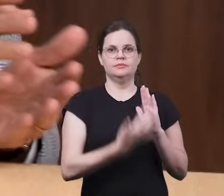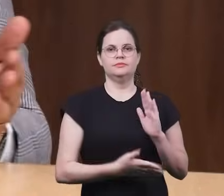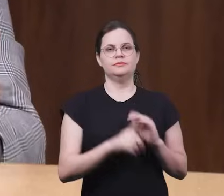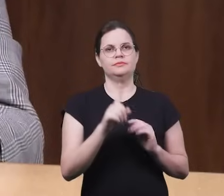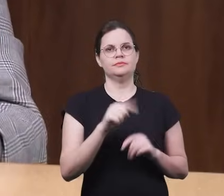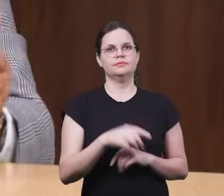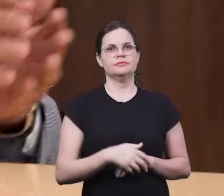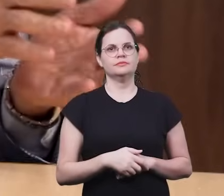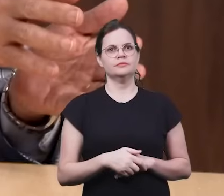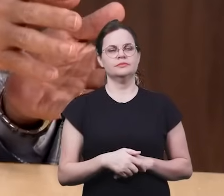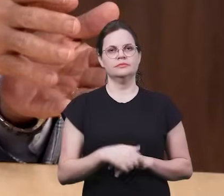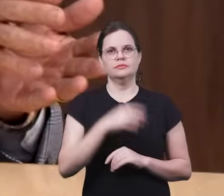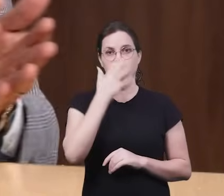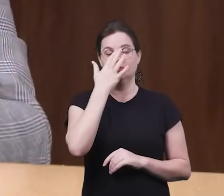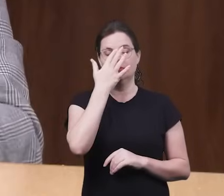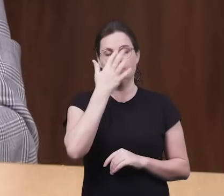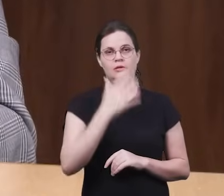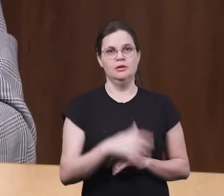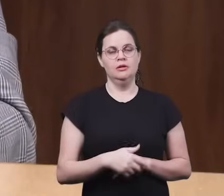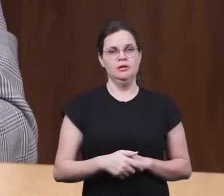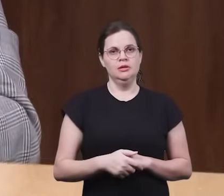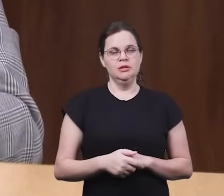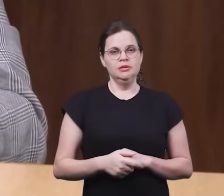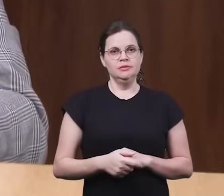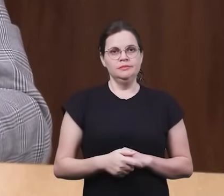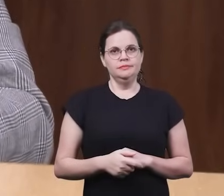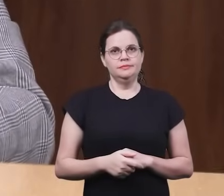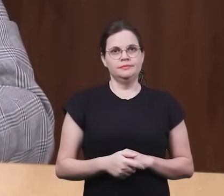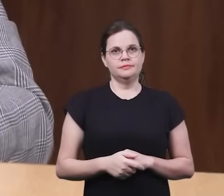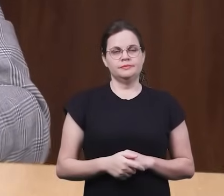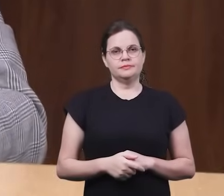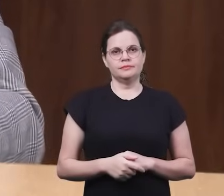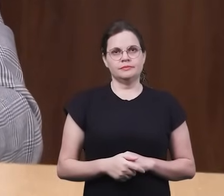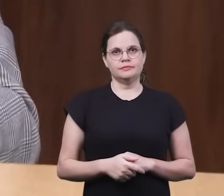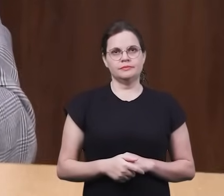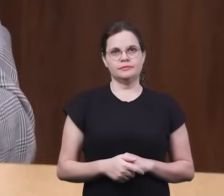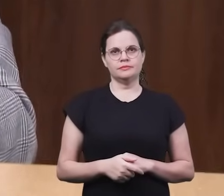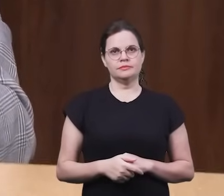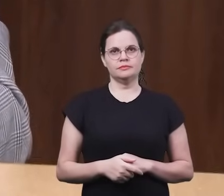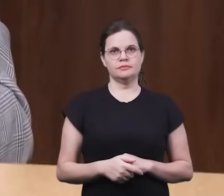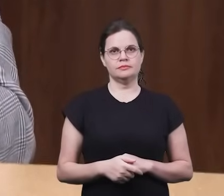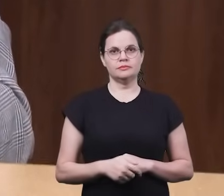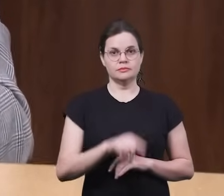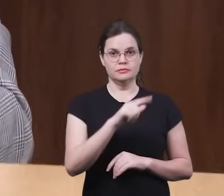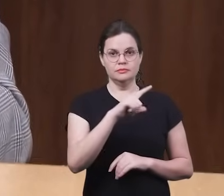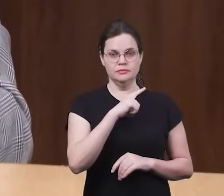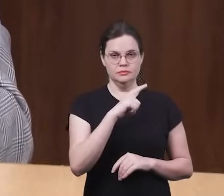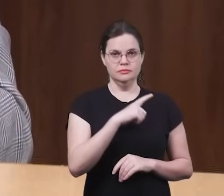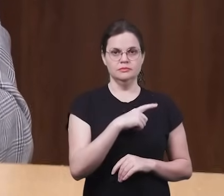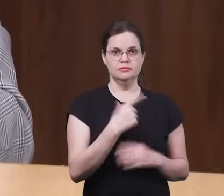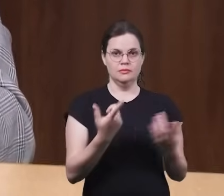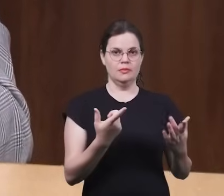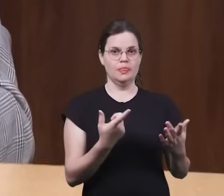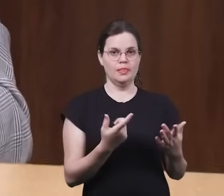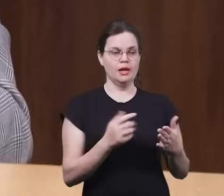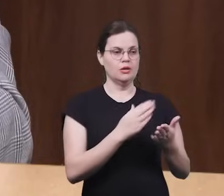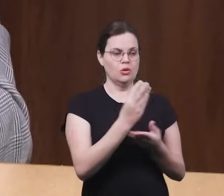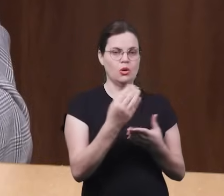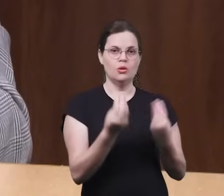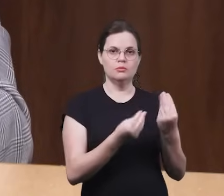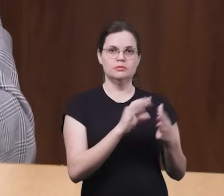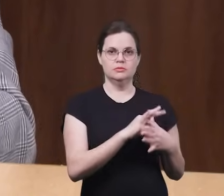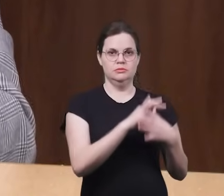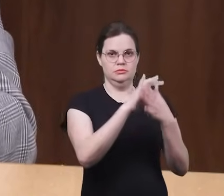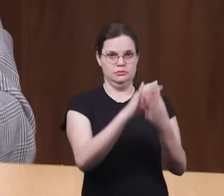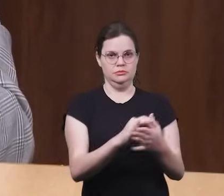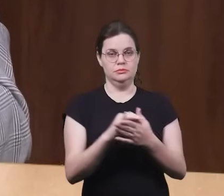Como se diz assim, é o tipo dele lá no Velho Testamento. Então ele tem uma direção, e Jesus fala sobre